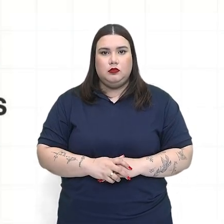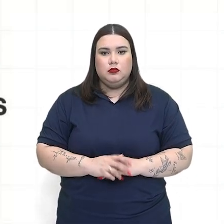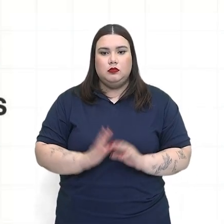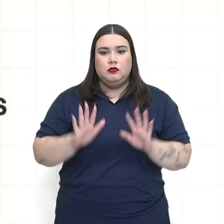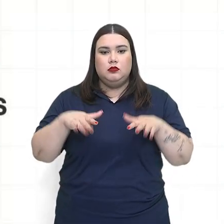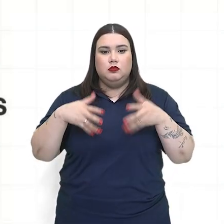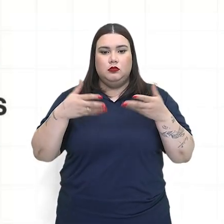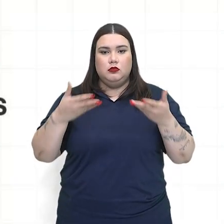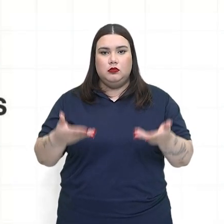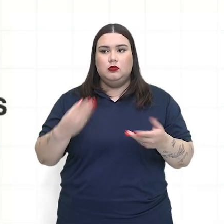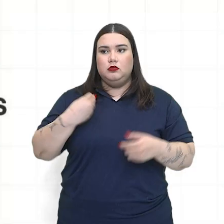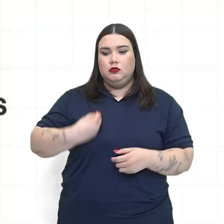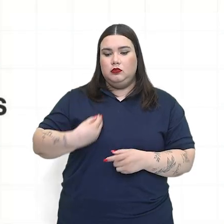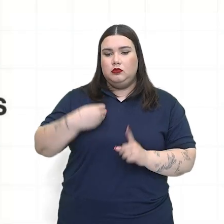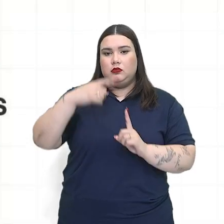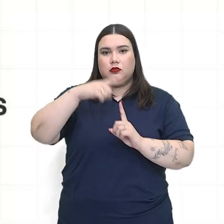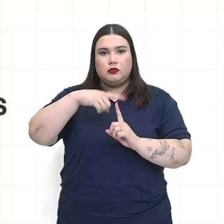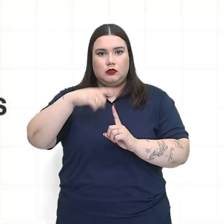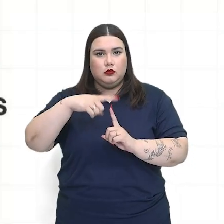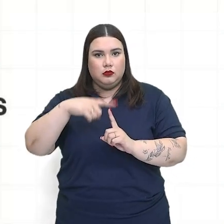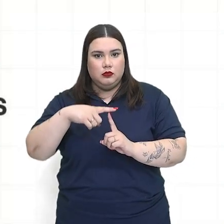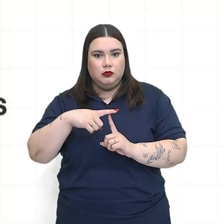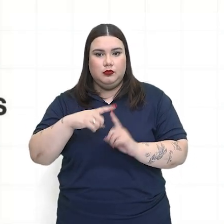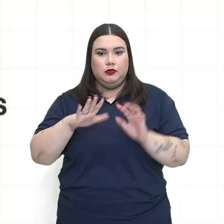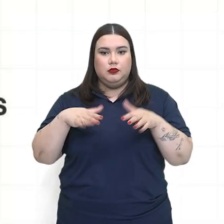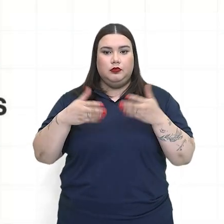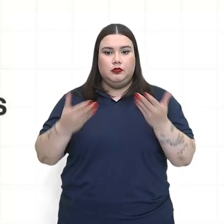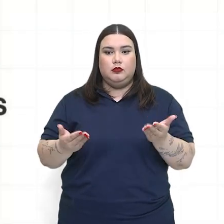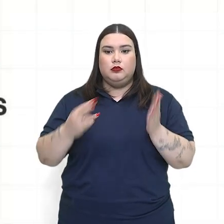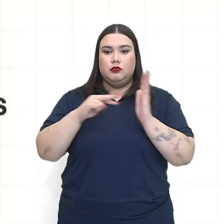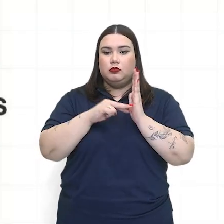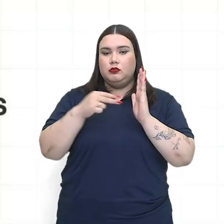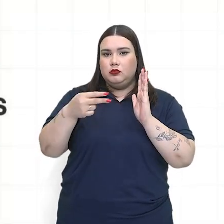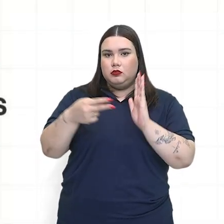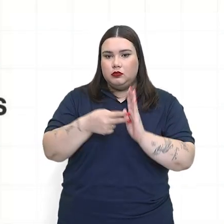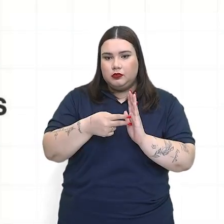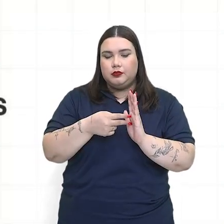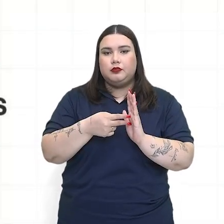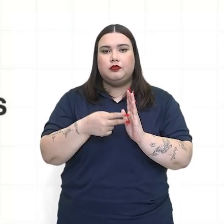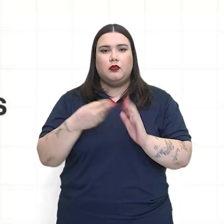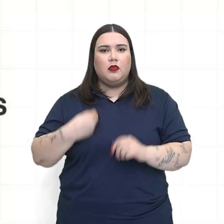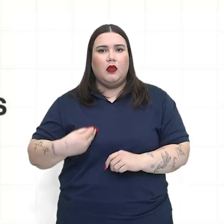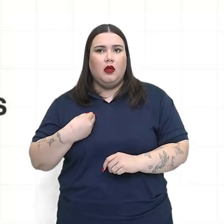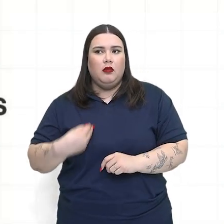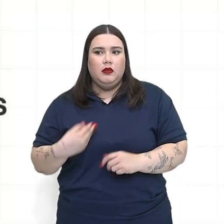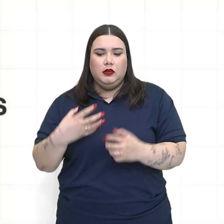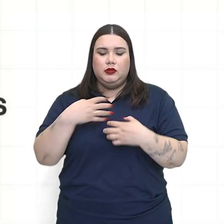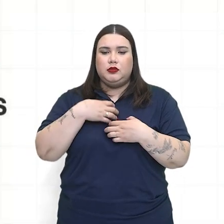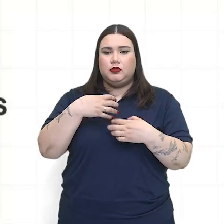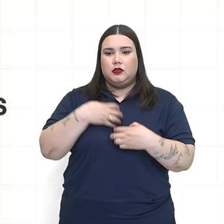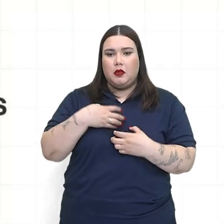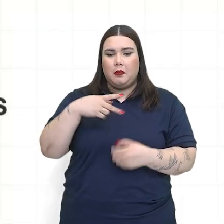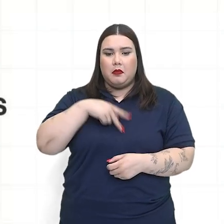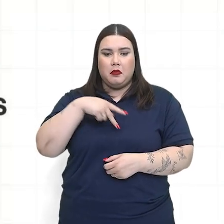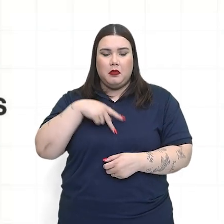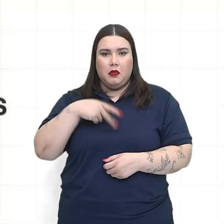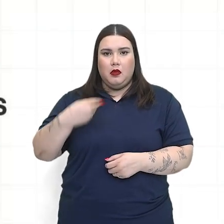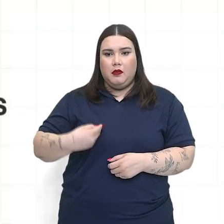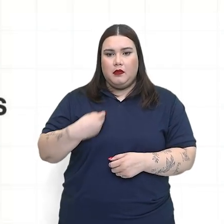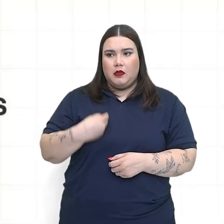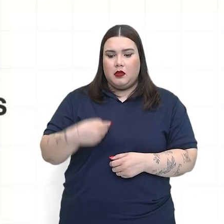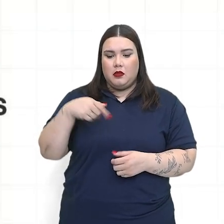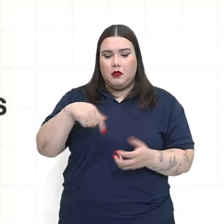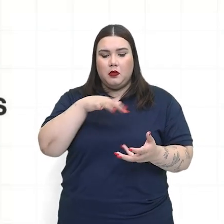qual é a fonte de vida, qual é o significado e sentido da vida e da minha existência